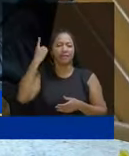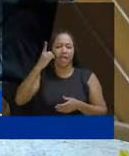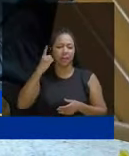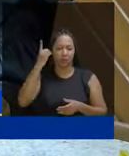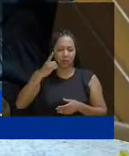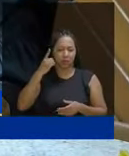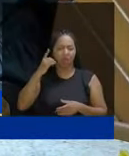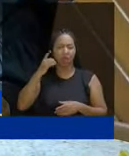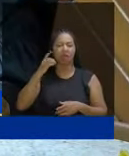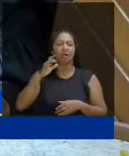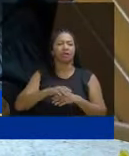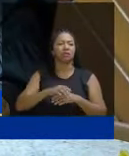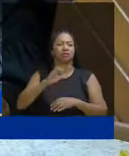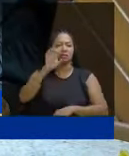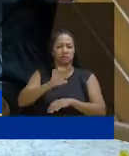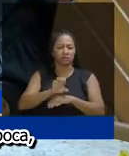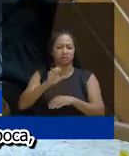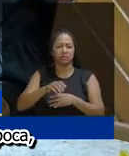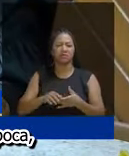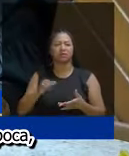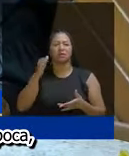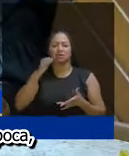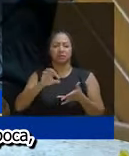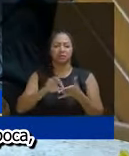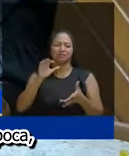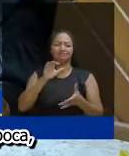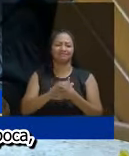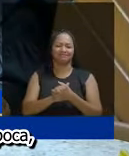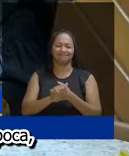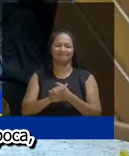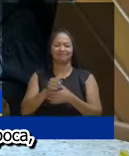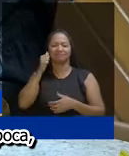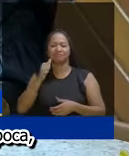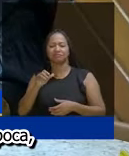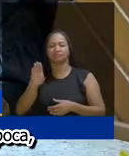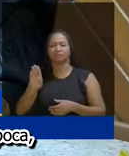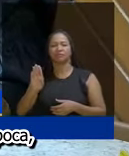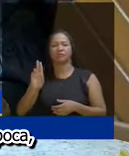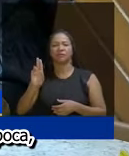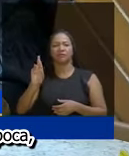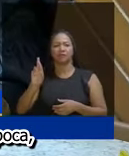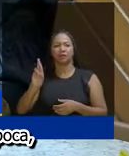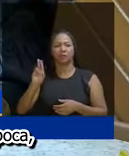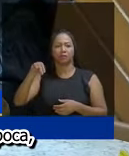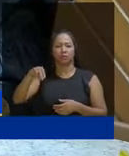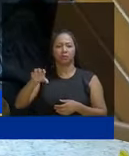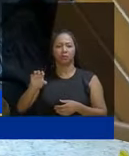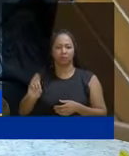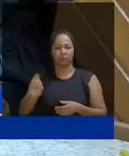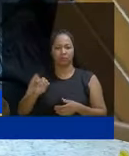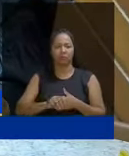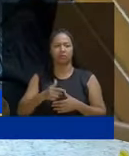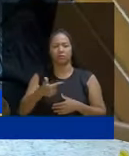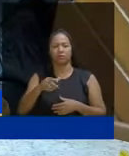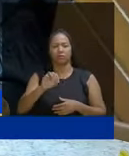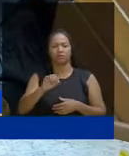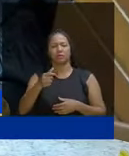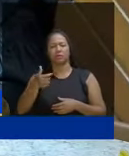é esposa do Bruno Rezende. Com ela tinha algum contato, à época,